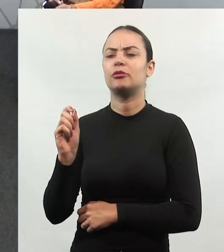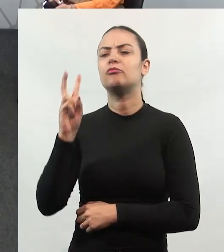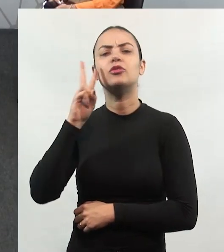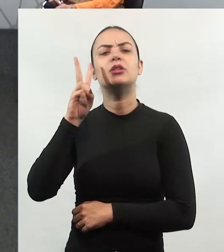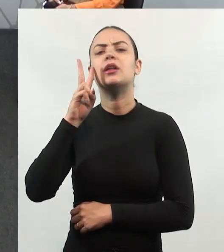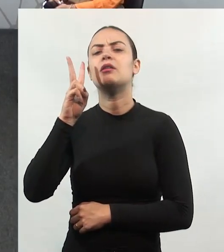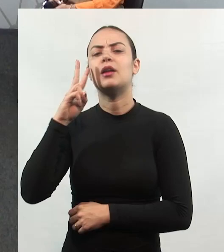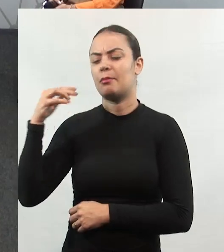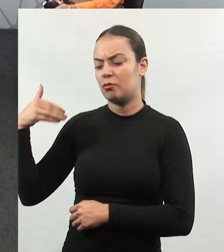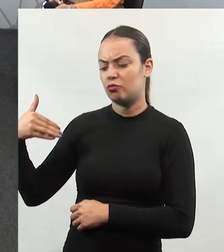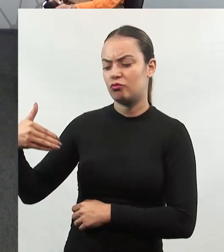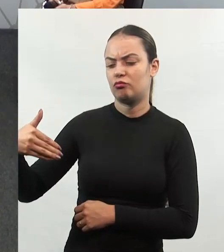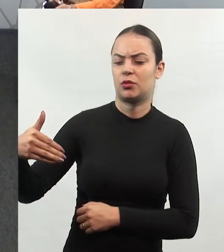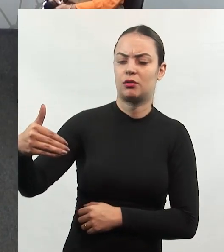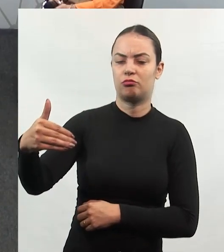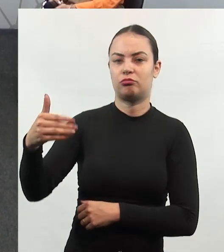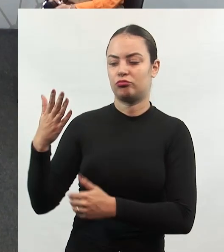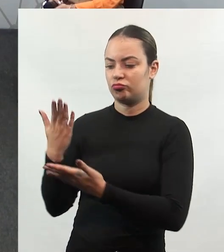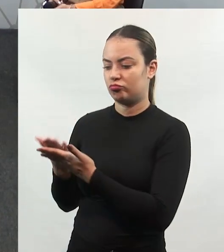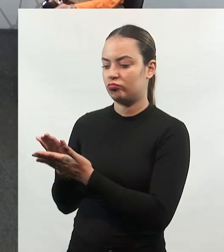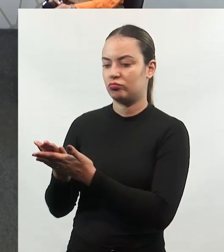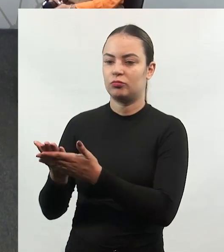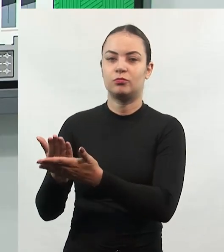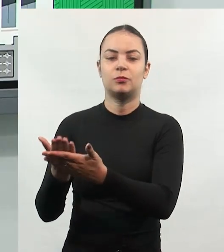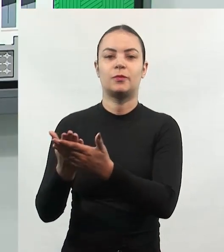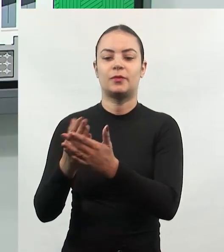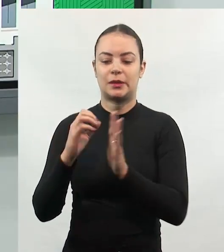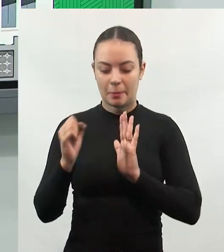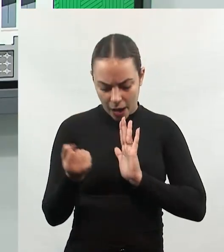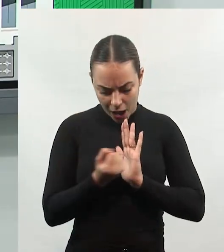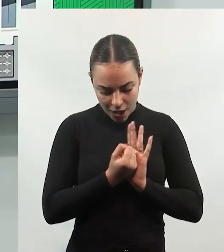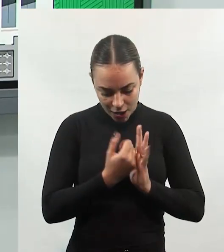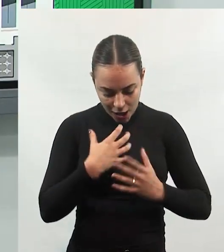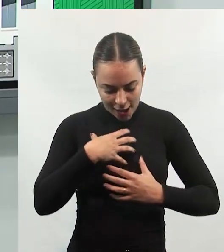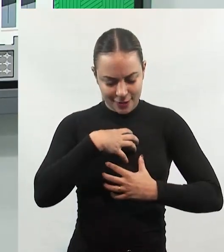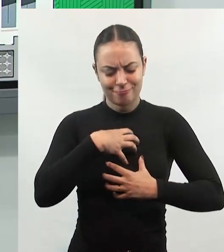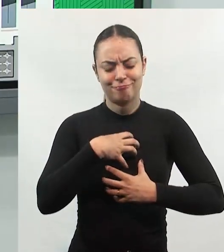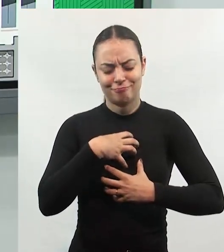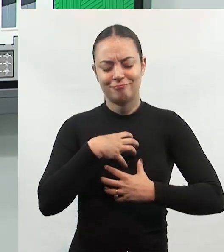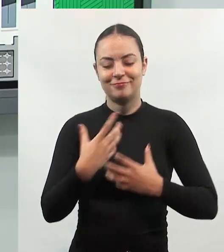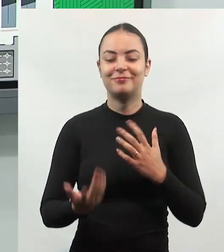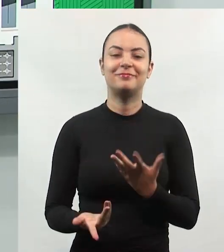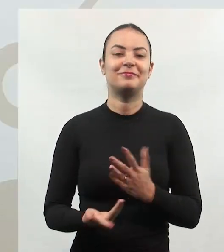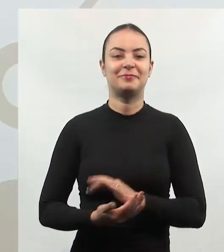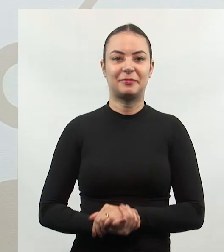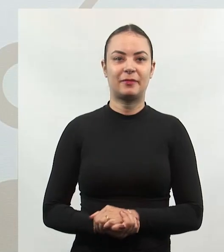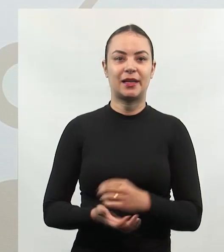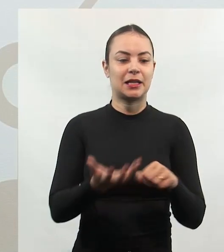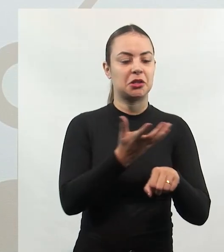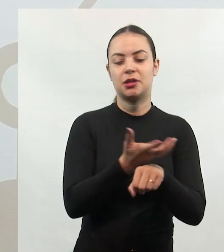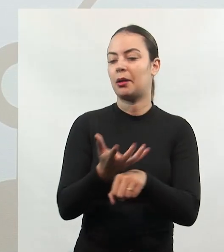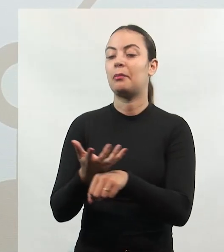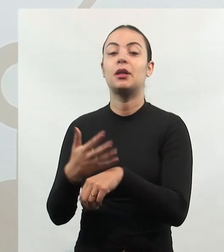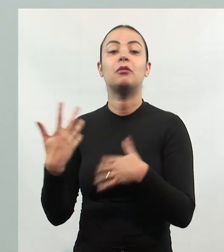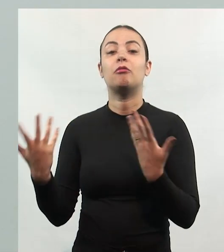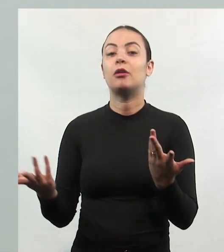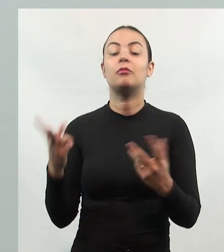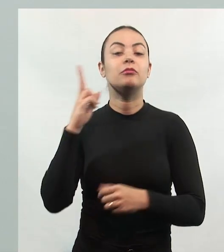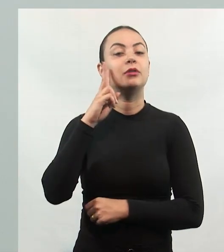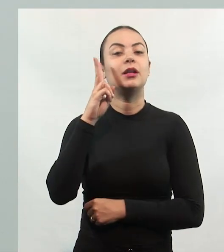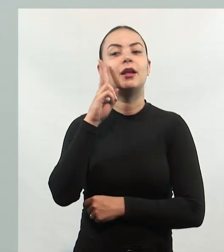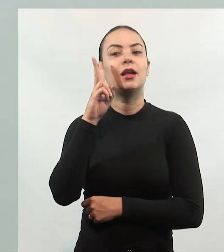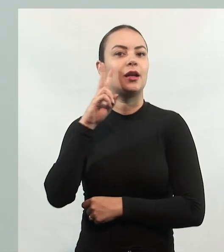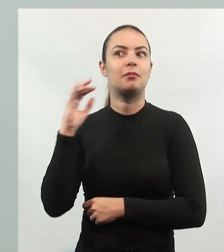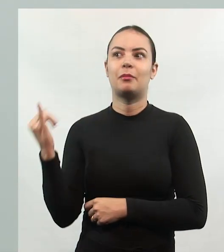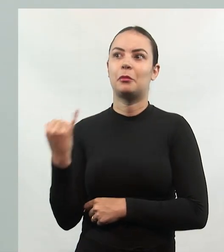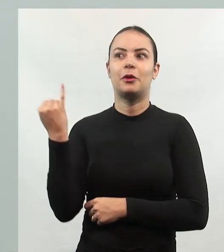em especial? Eu lembro muito, eu tinha uma disciplina que eu gostava muito, que era didática, da professora Ana. Ela dava didática geral. Ana, se eu não